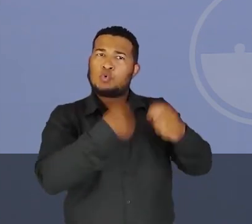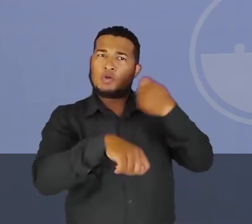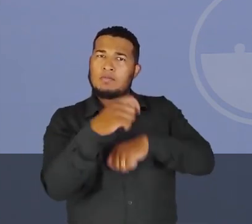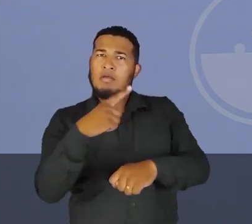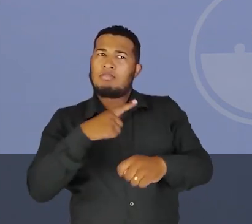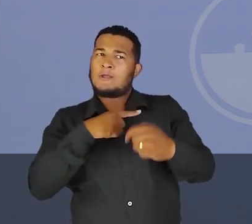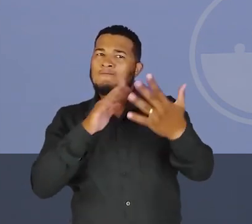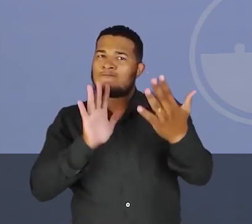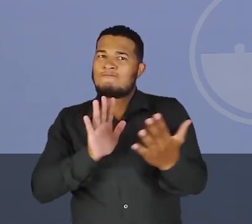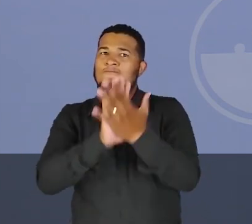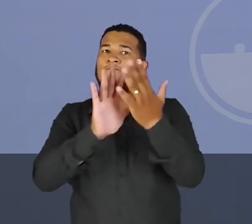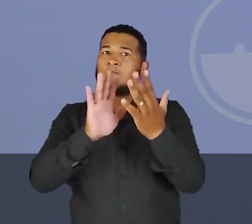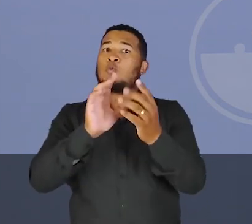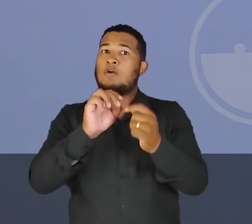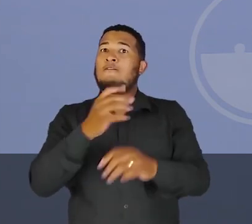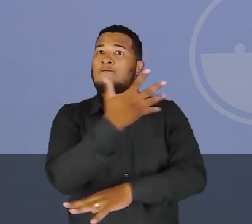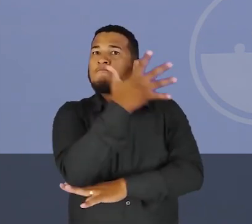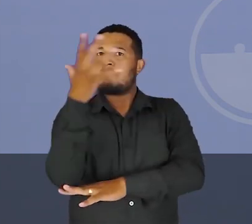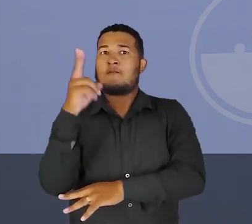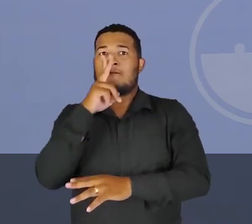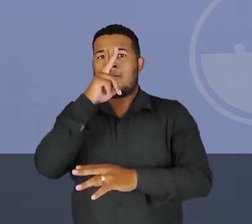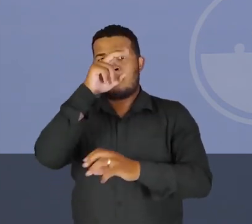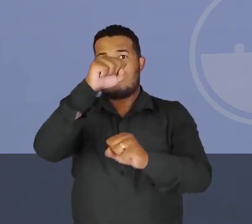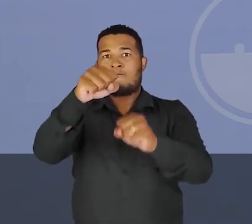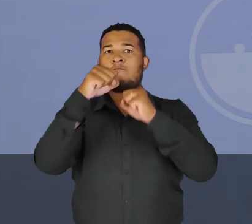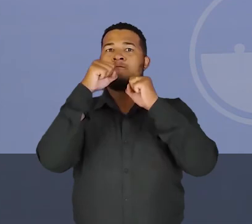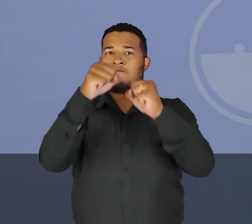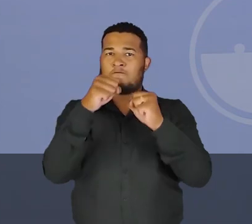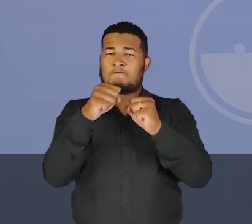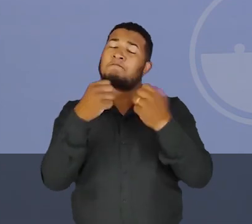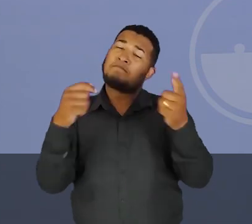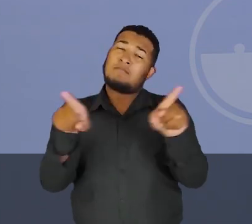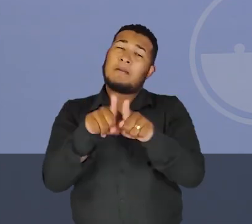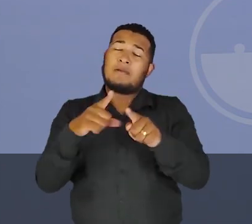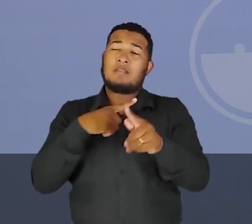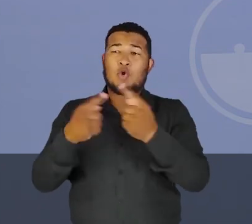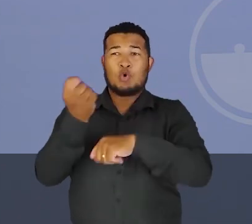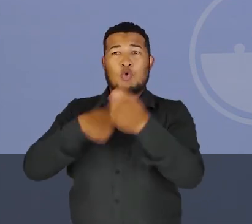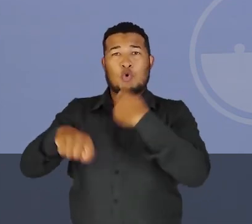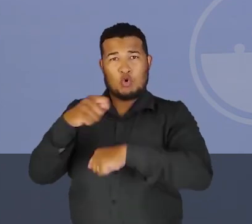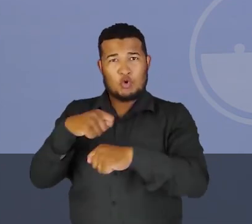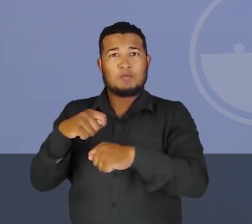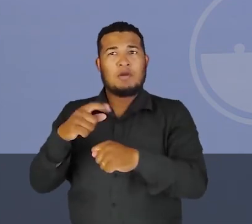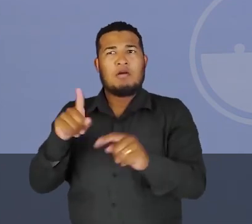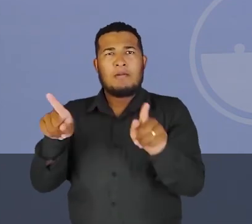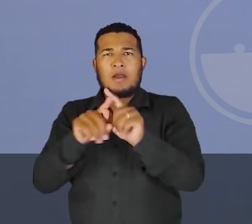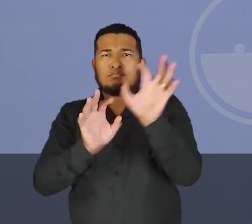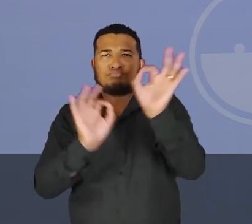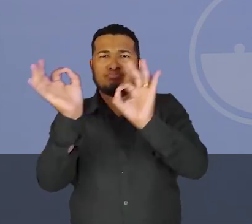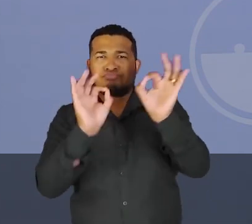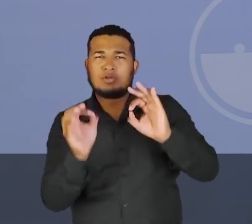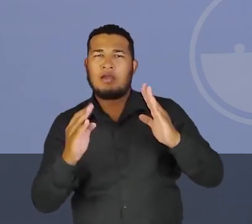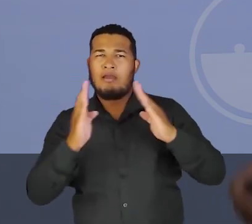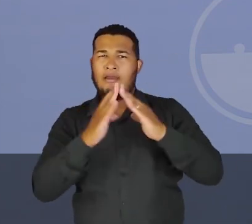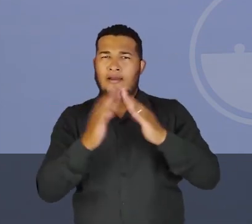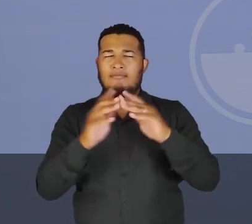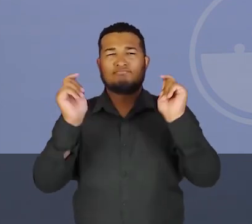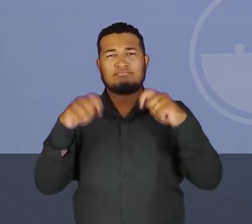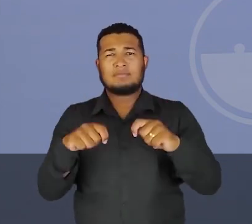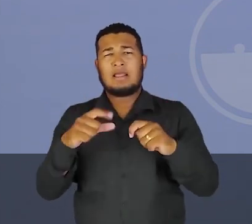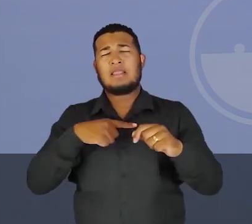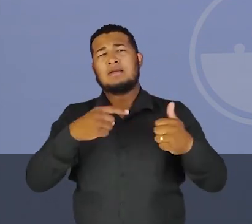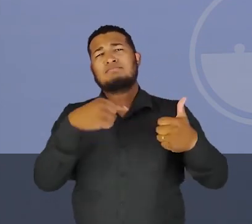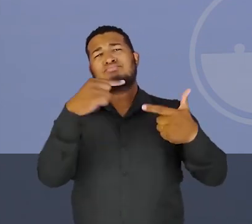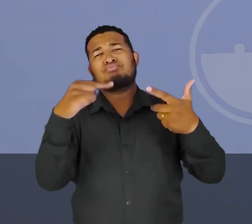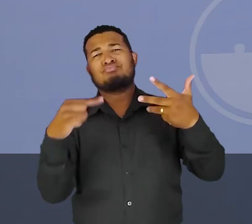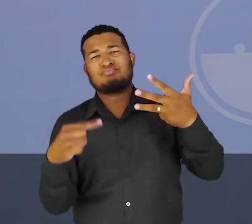um impacto ambiental muito forte no estado. E também traz uma economia, também é um elemento de decoração para dentro da sua casa. Então, tem uma série de